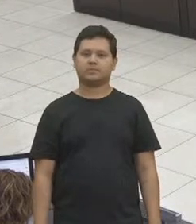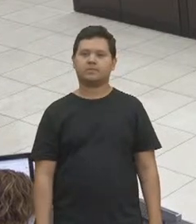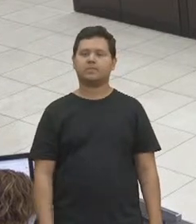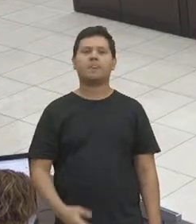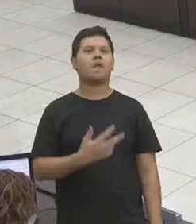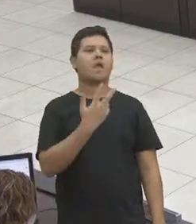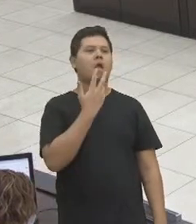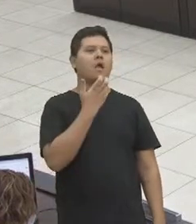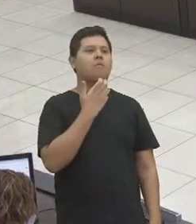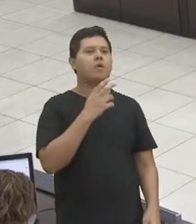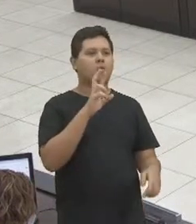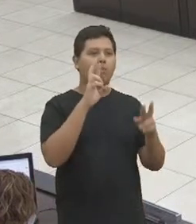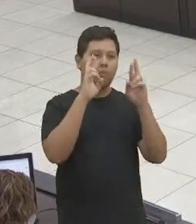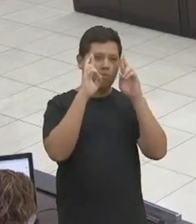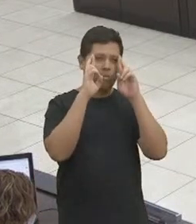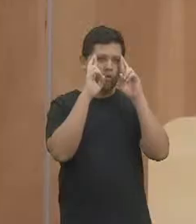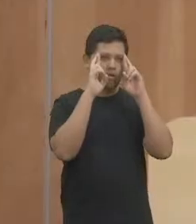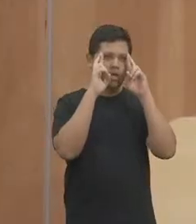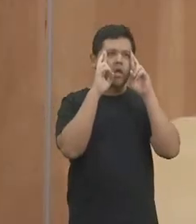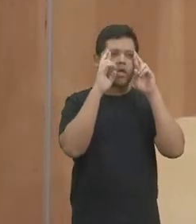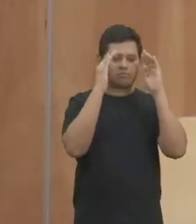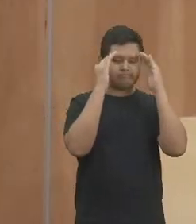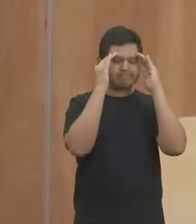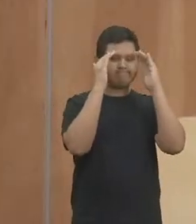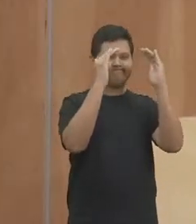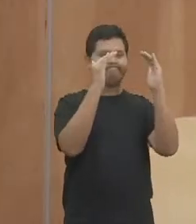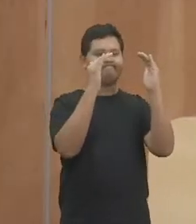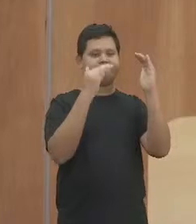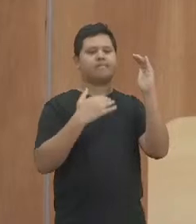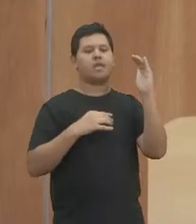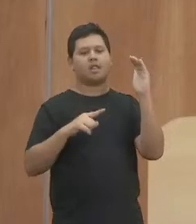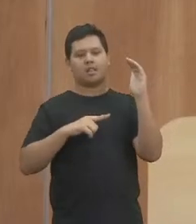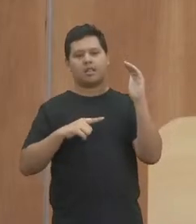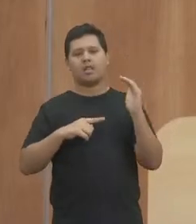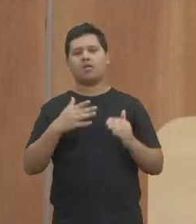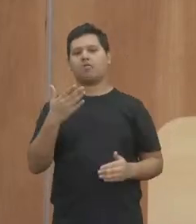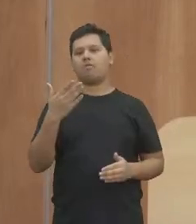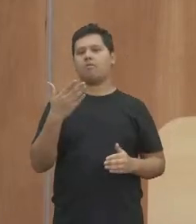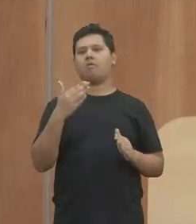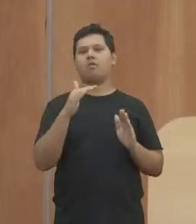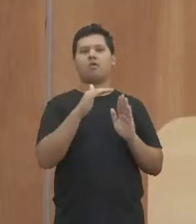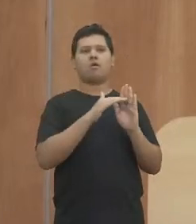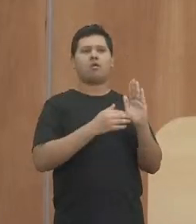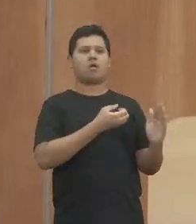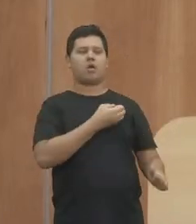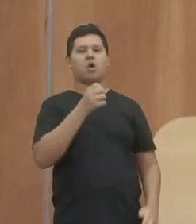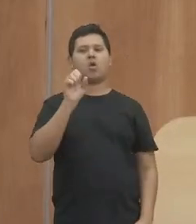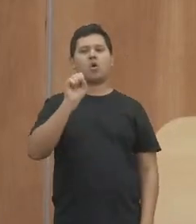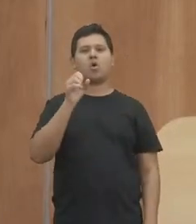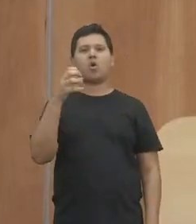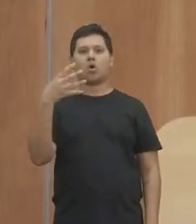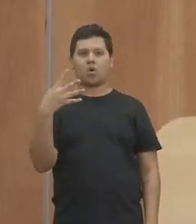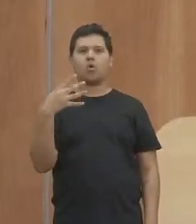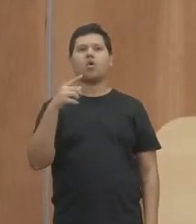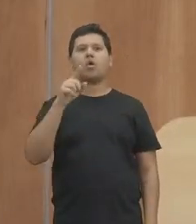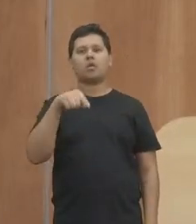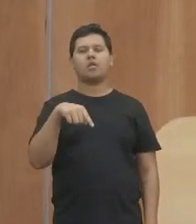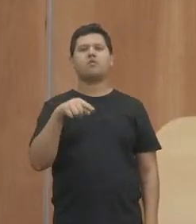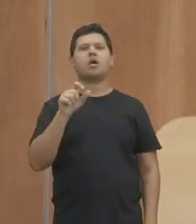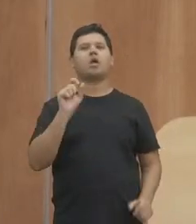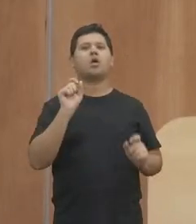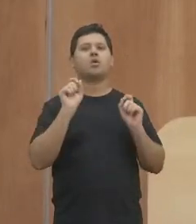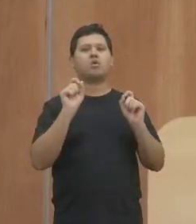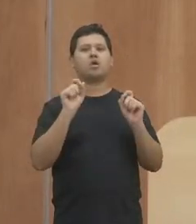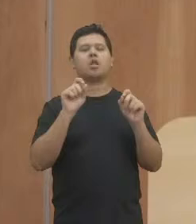Valmir, com todo respeito, eu até poderia responder ao senhor que existe uma prerrogativa do prefeito, de acordo com o artigo 84, inciso 4º da Constituição, que dá ele